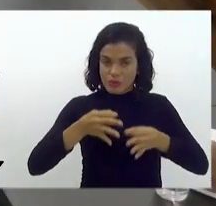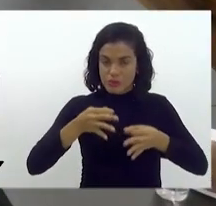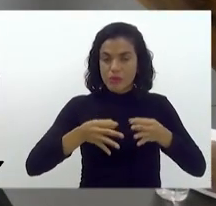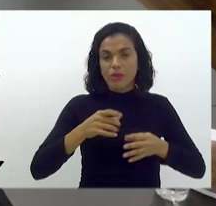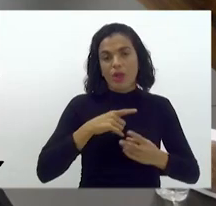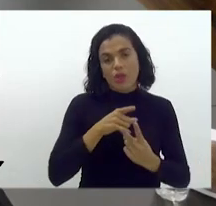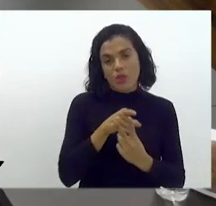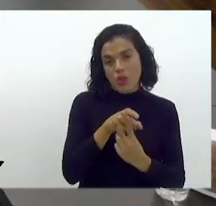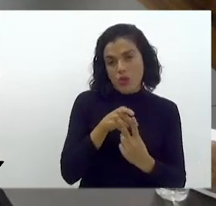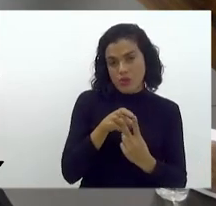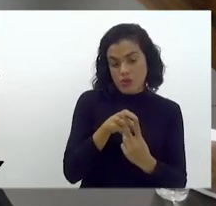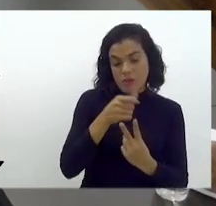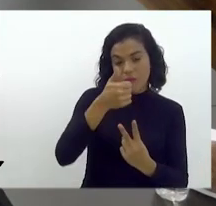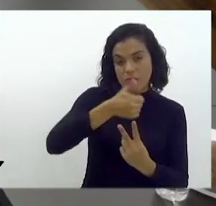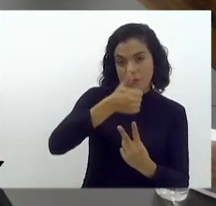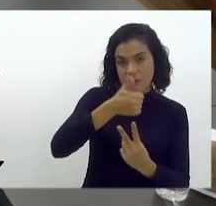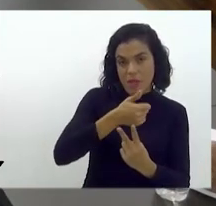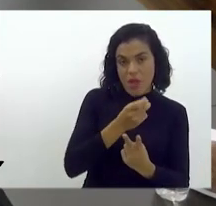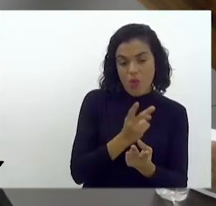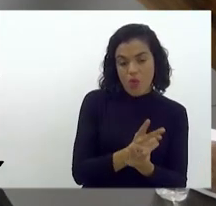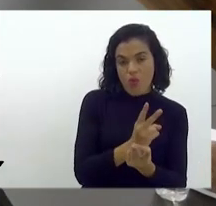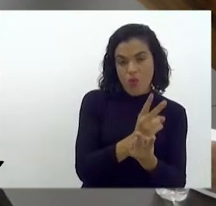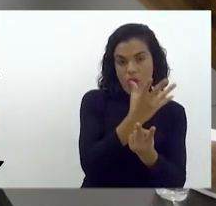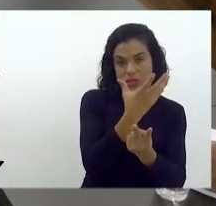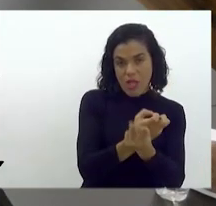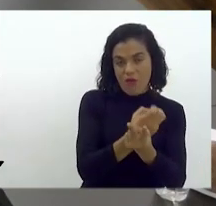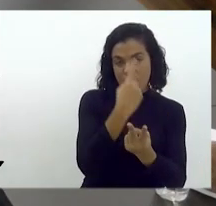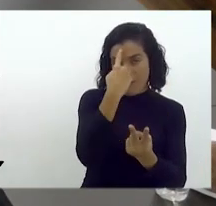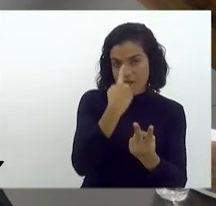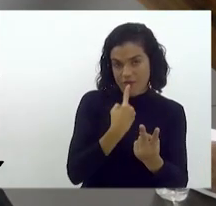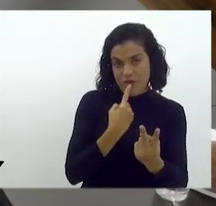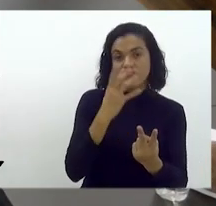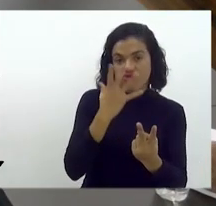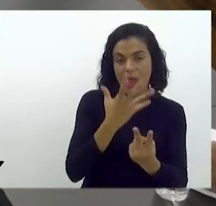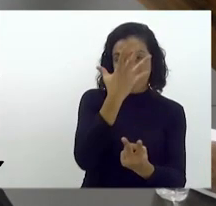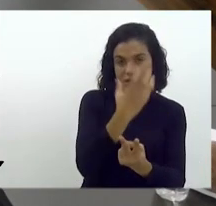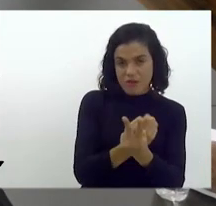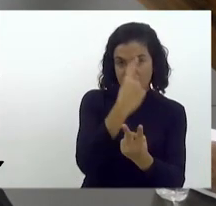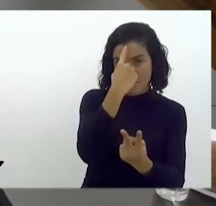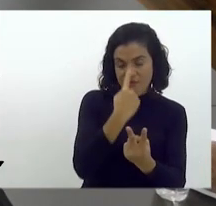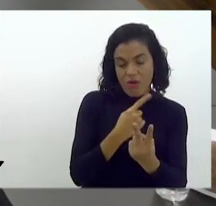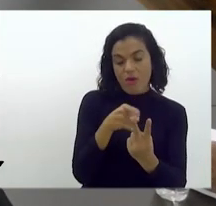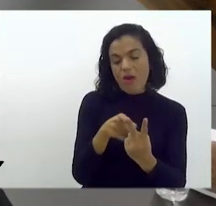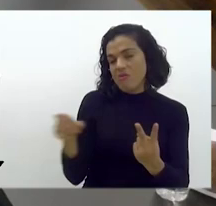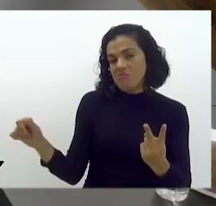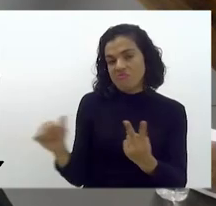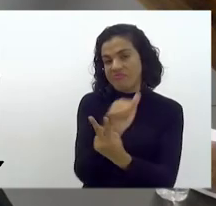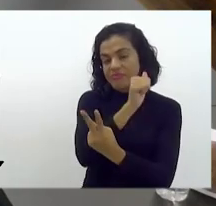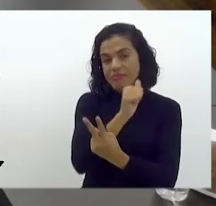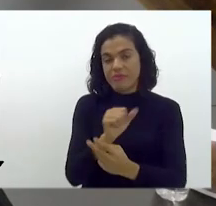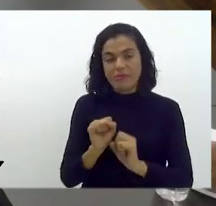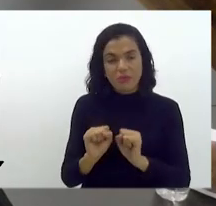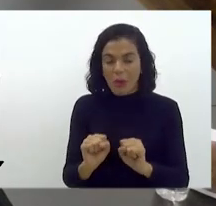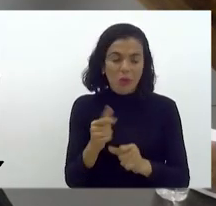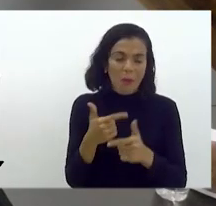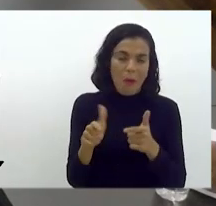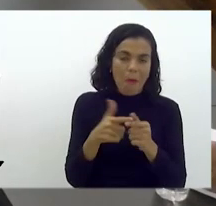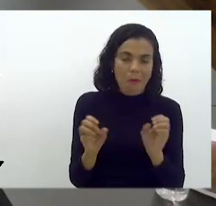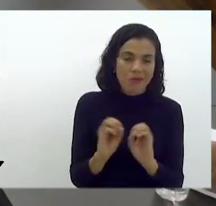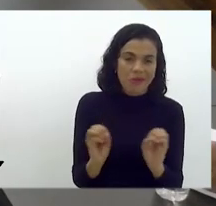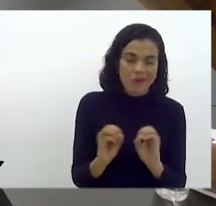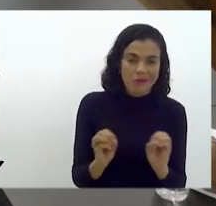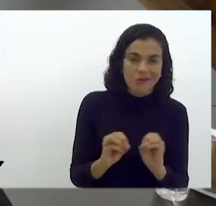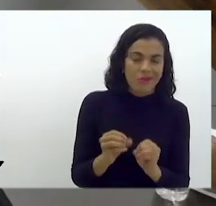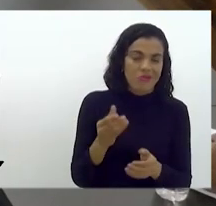objetivos primeiro preserve o perfil e após preservar os dados do perfil pode tirá-lo do ar não há problema nenhum